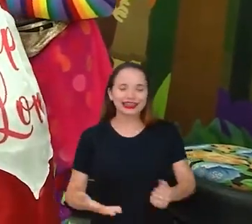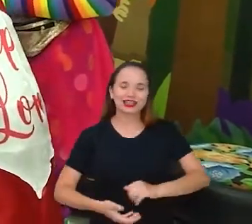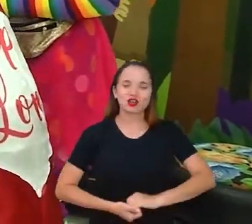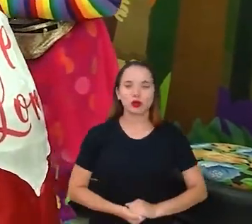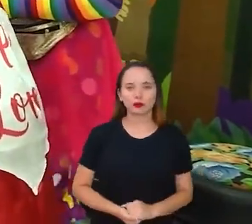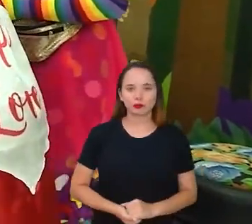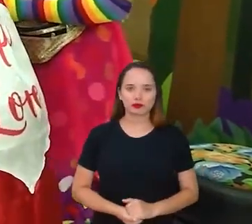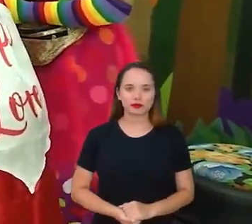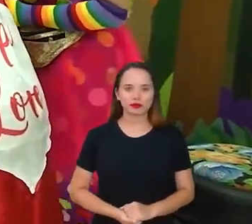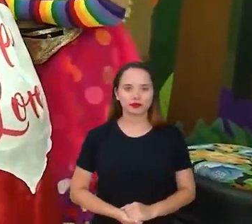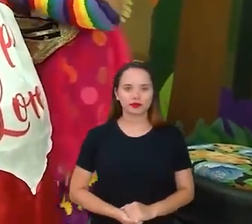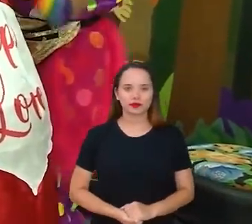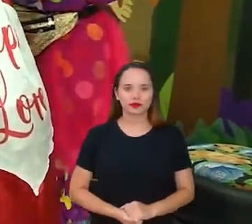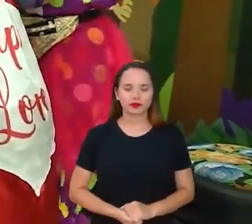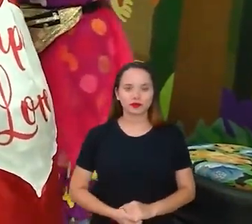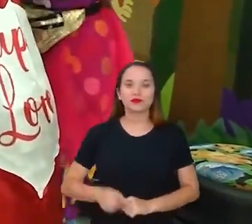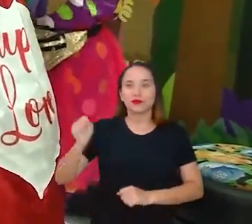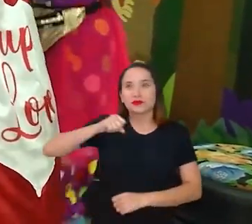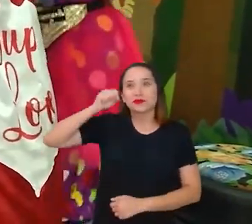melhor, a mão na